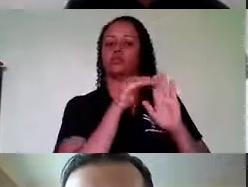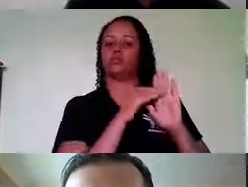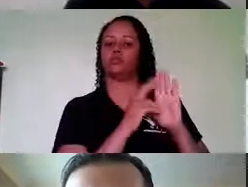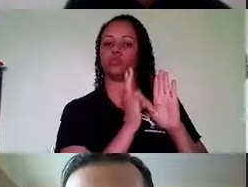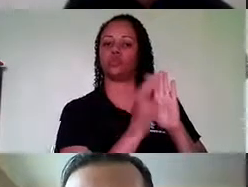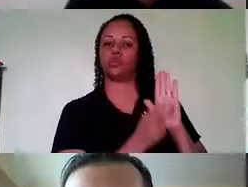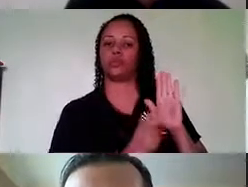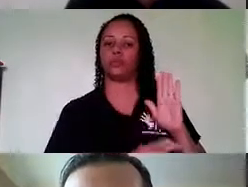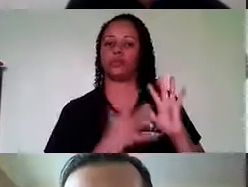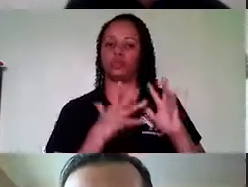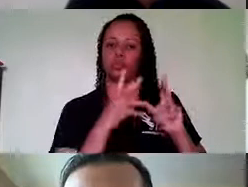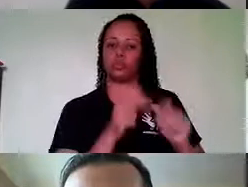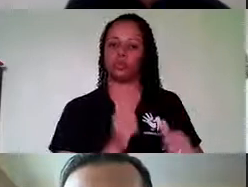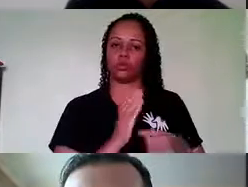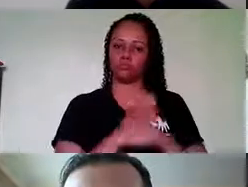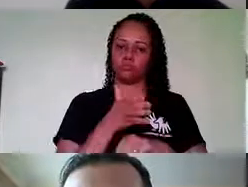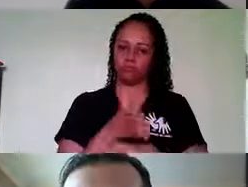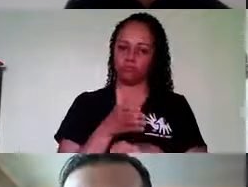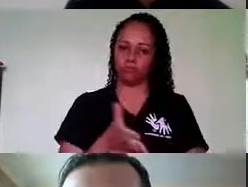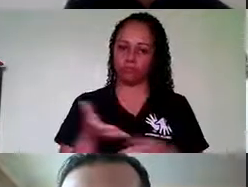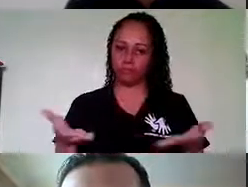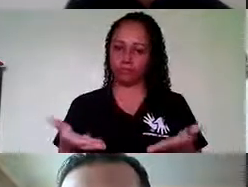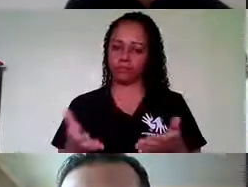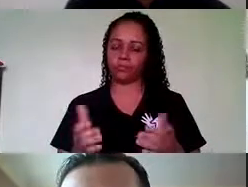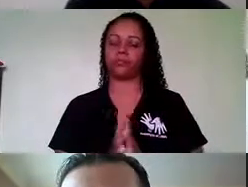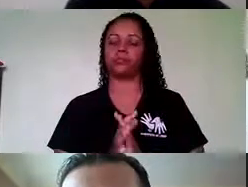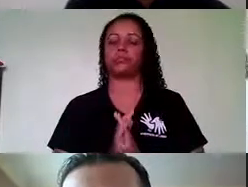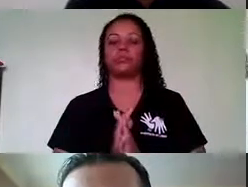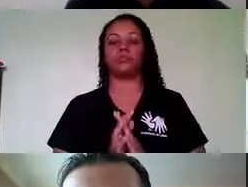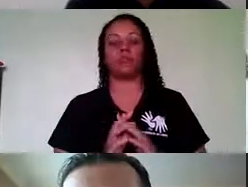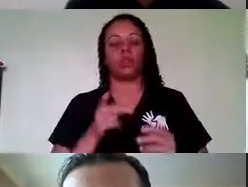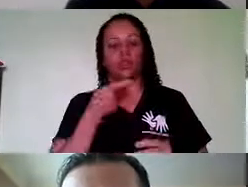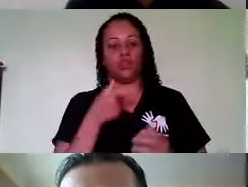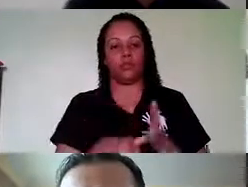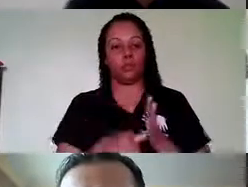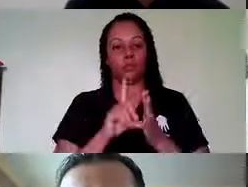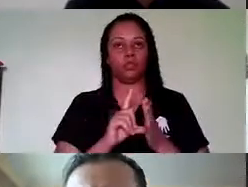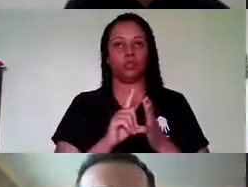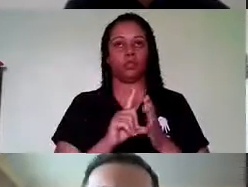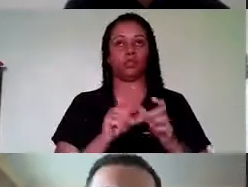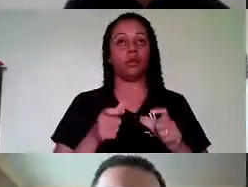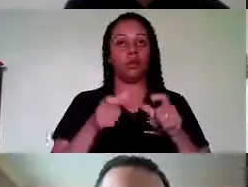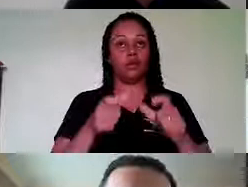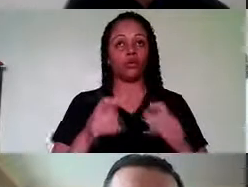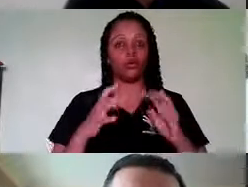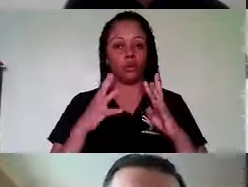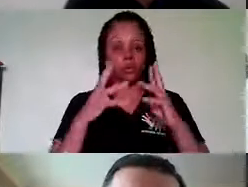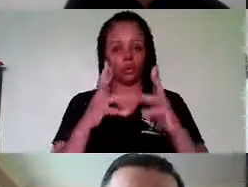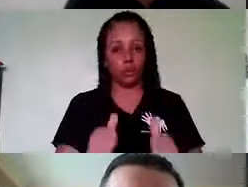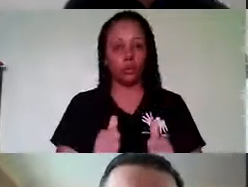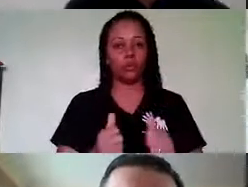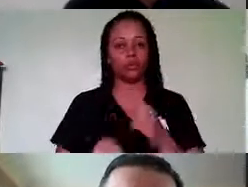participantes. Conforme já dito, eu convido a todos a engrossarem aí o grupo que